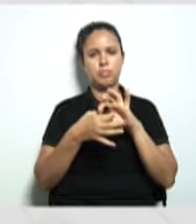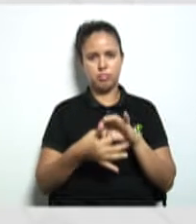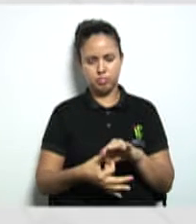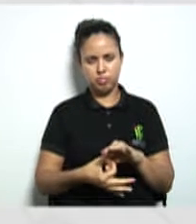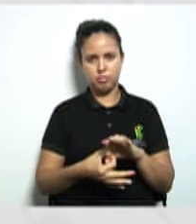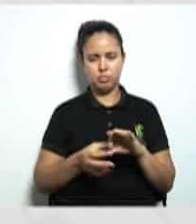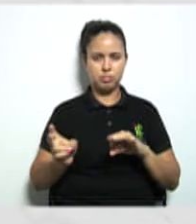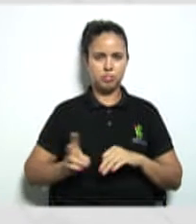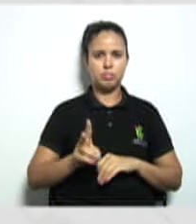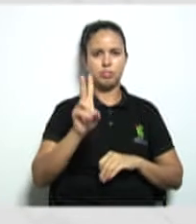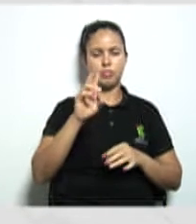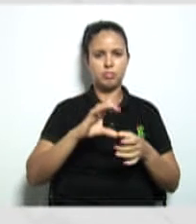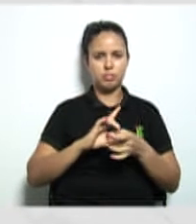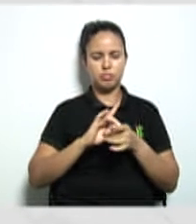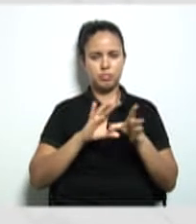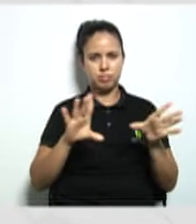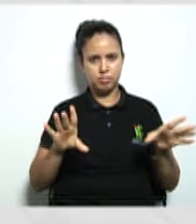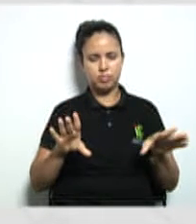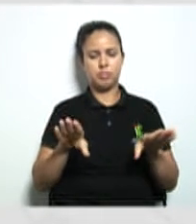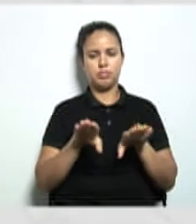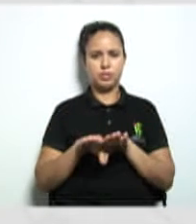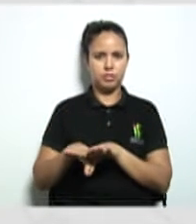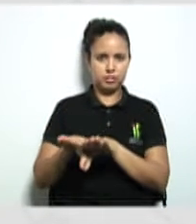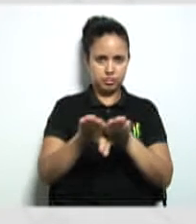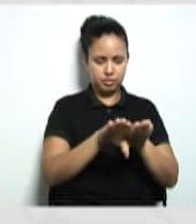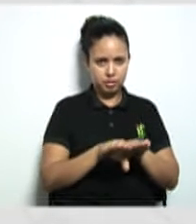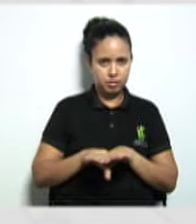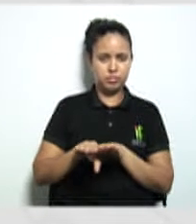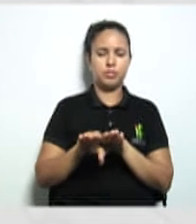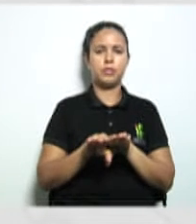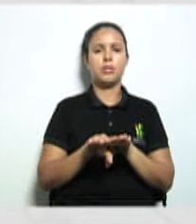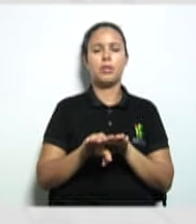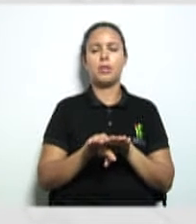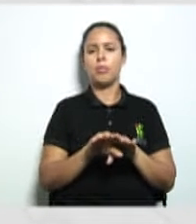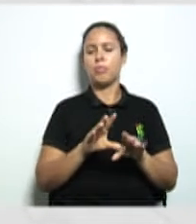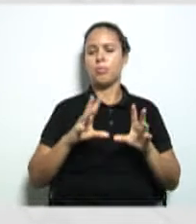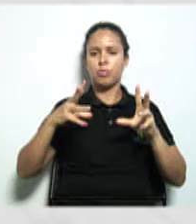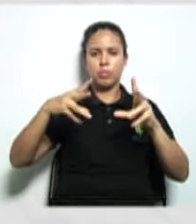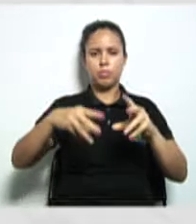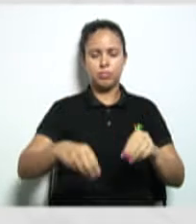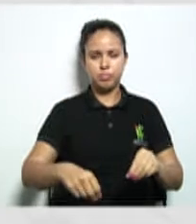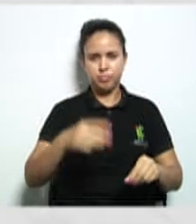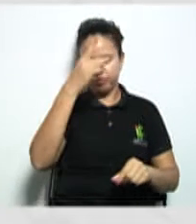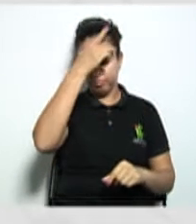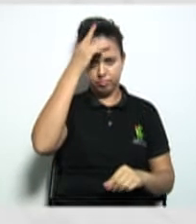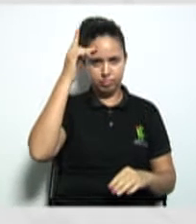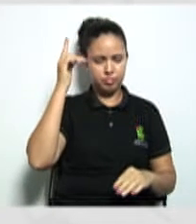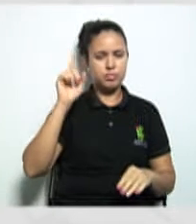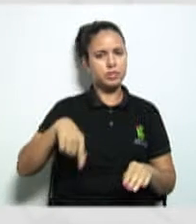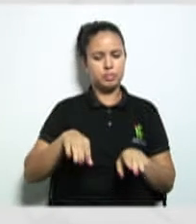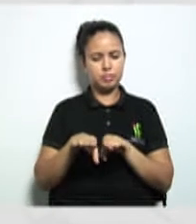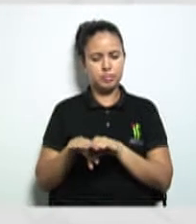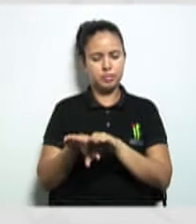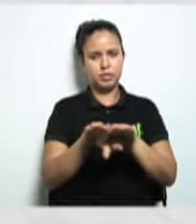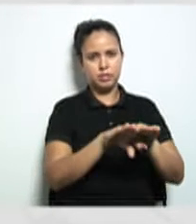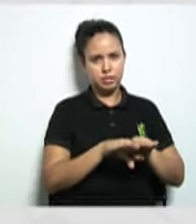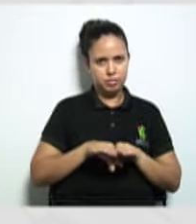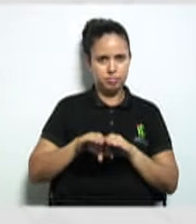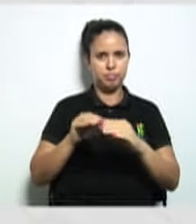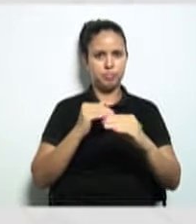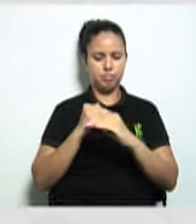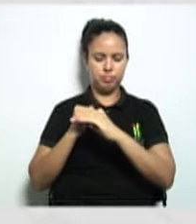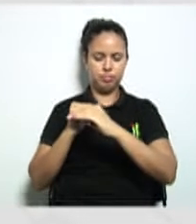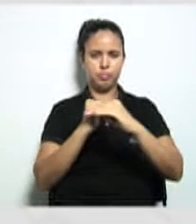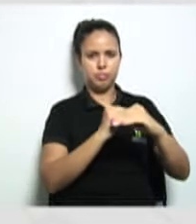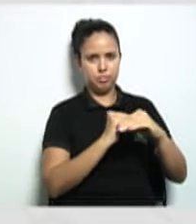liberdade e igualdade, que todas as pessoas são iguais perante a lei, não é